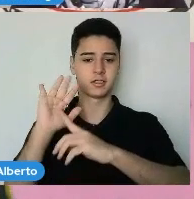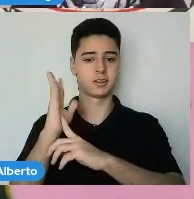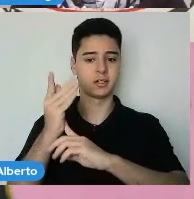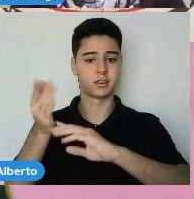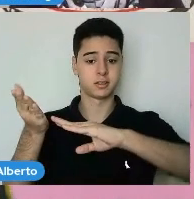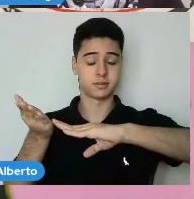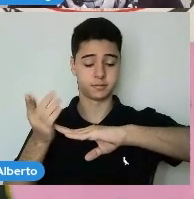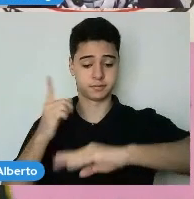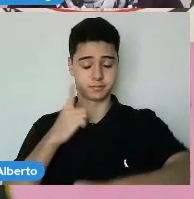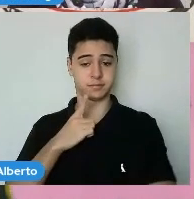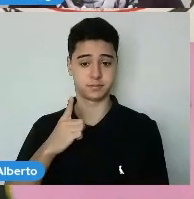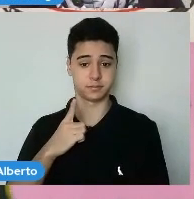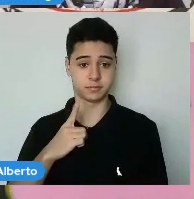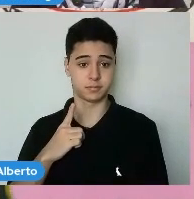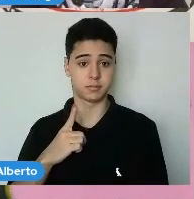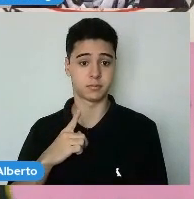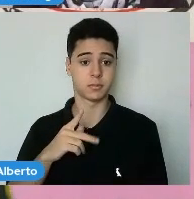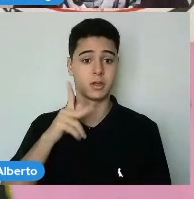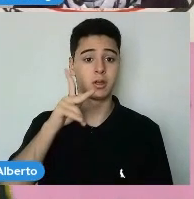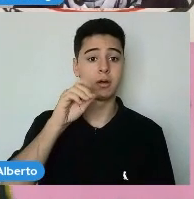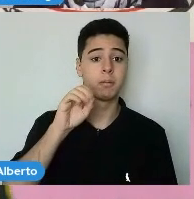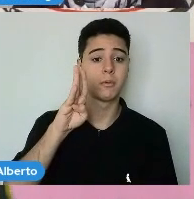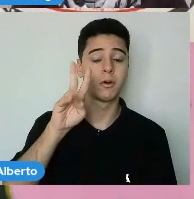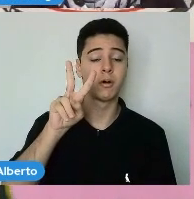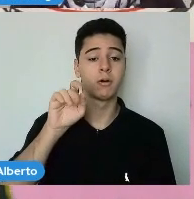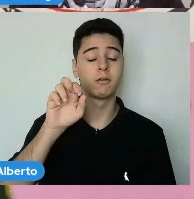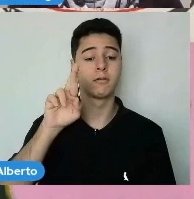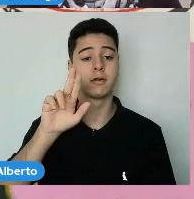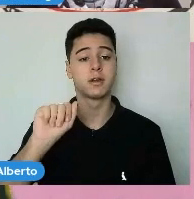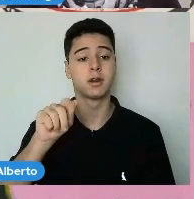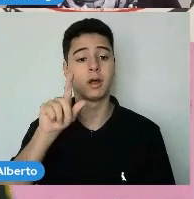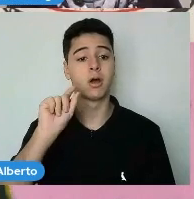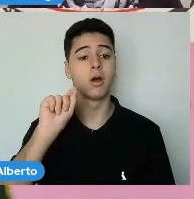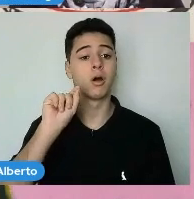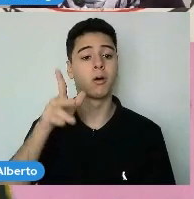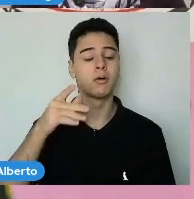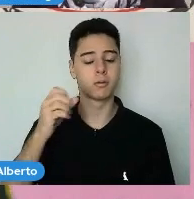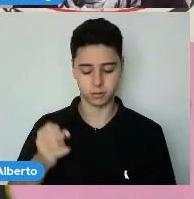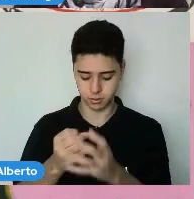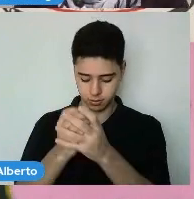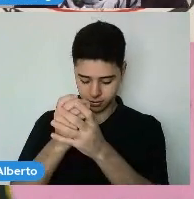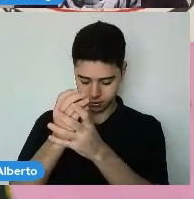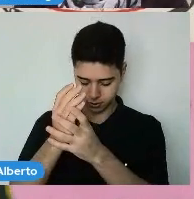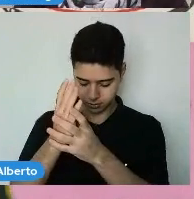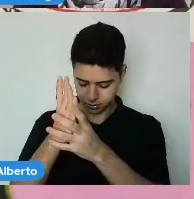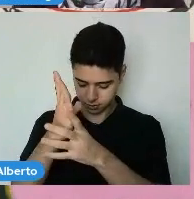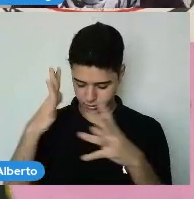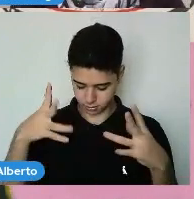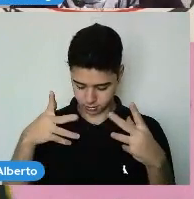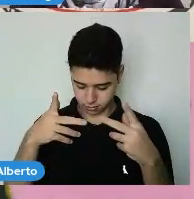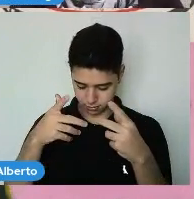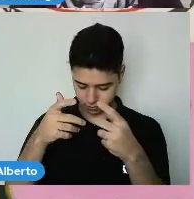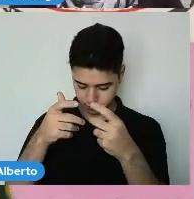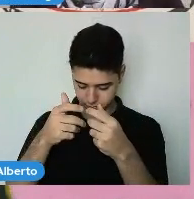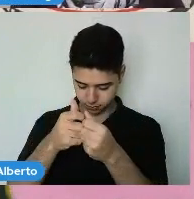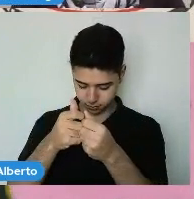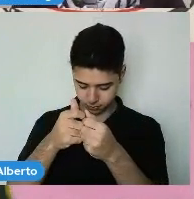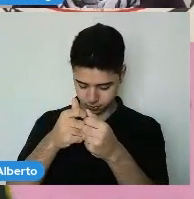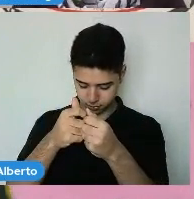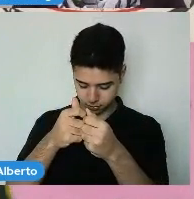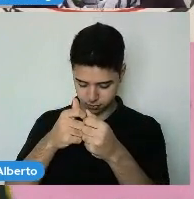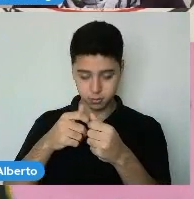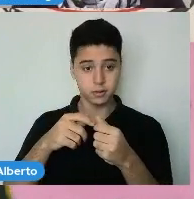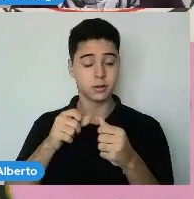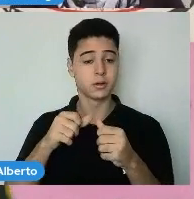Temos a arte povera, tá? Esse termo foi criado pelo Germano Celante, que é um italiano, é um